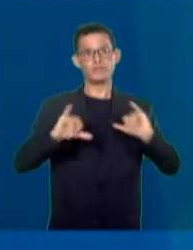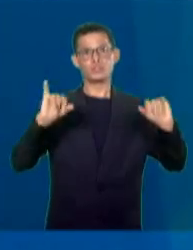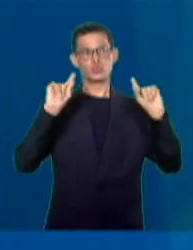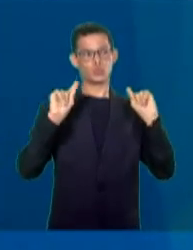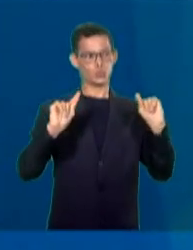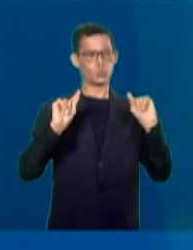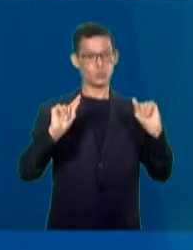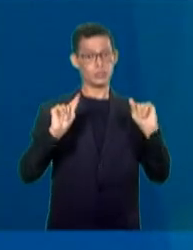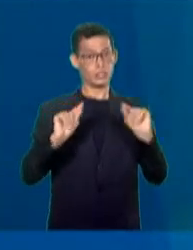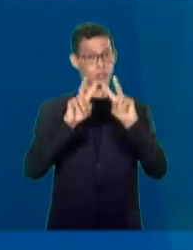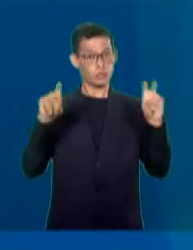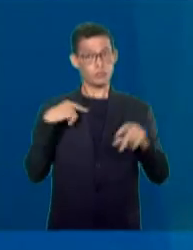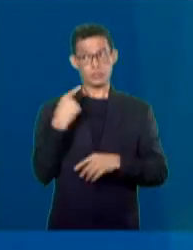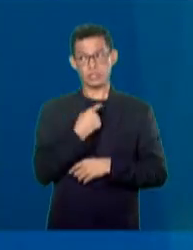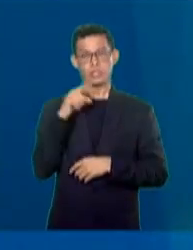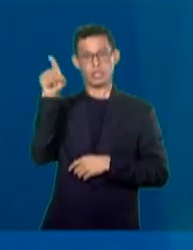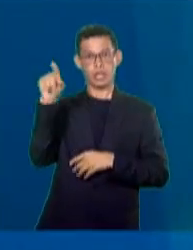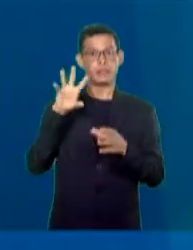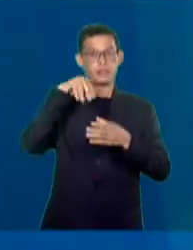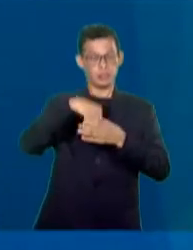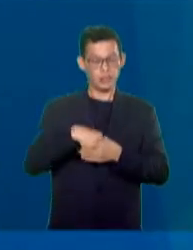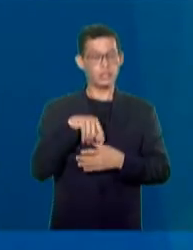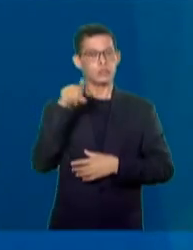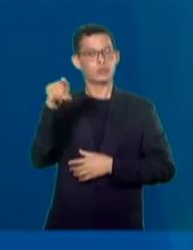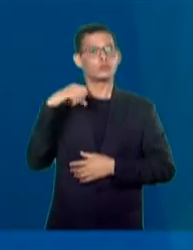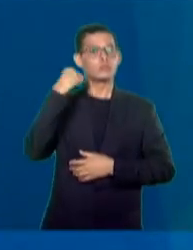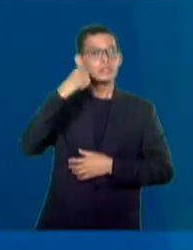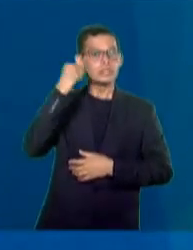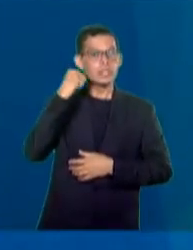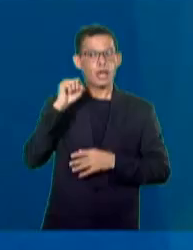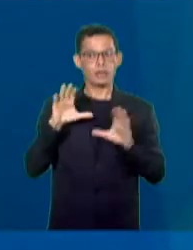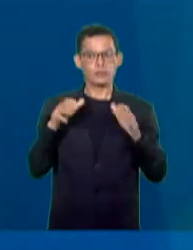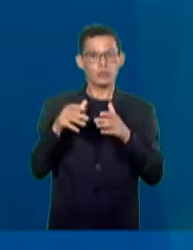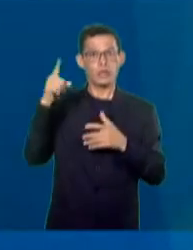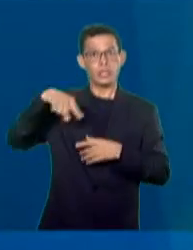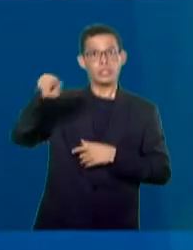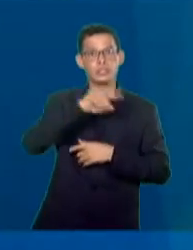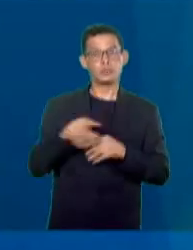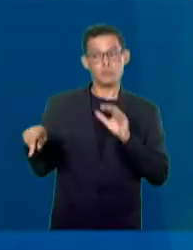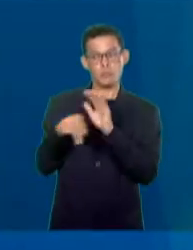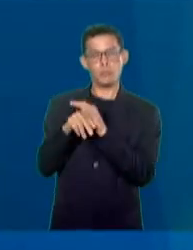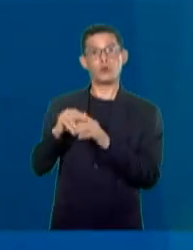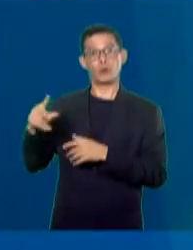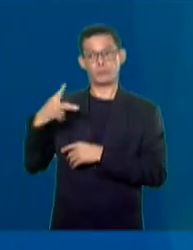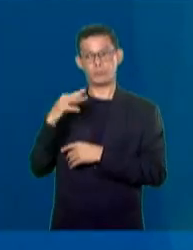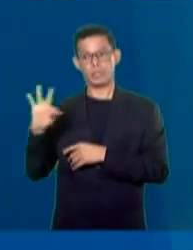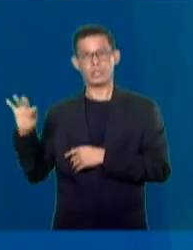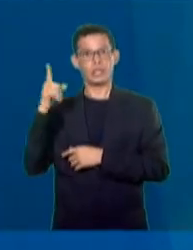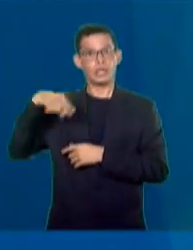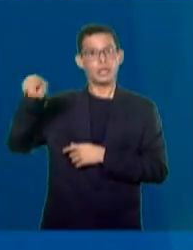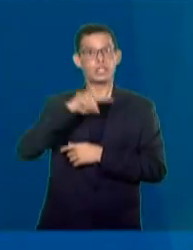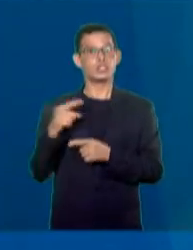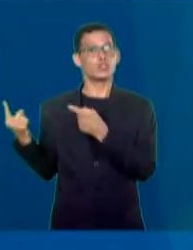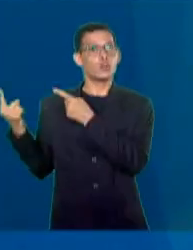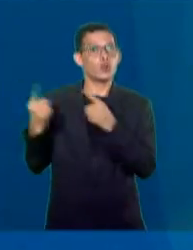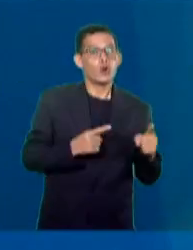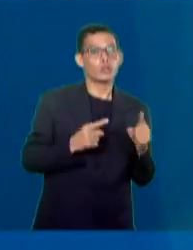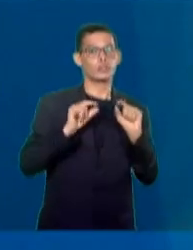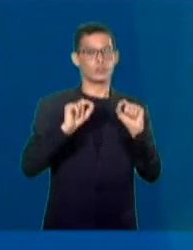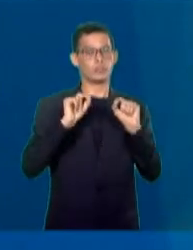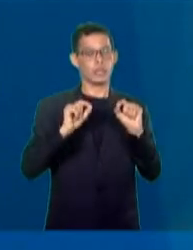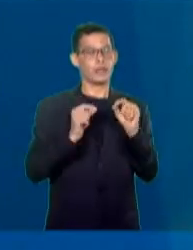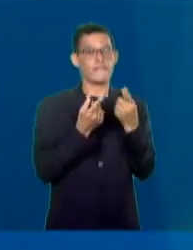Parlamento lá no Senado todo o senador do PT foram contra redução do preço dos combustível todos